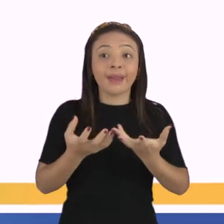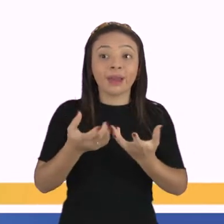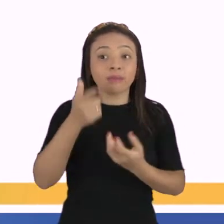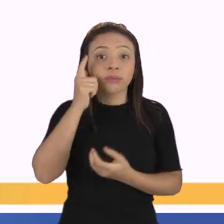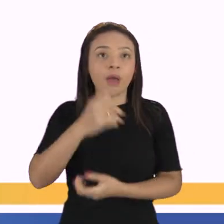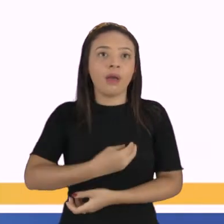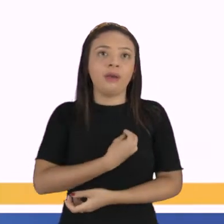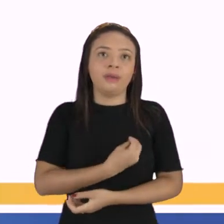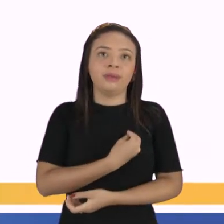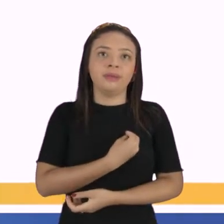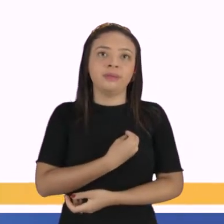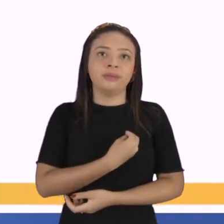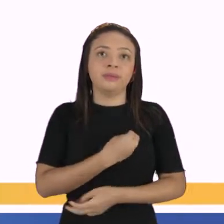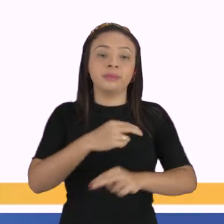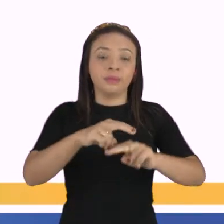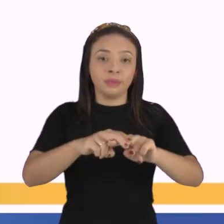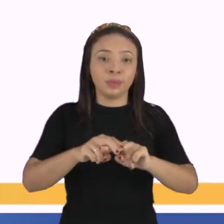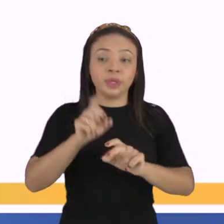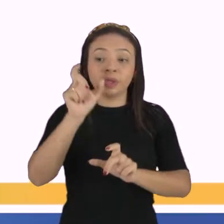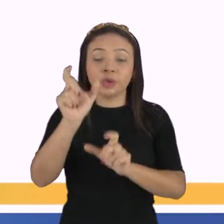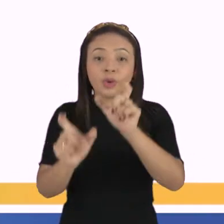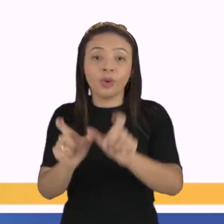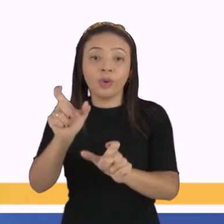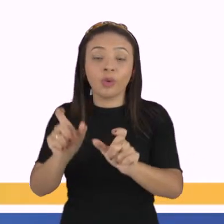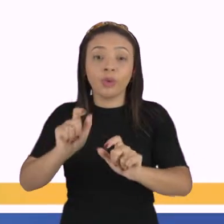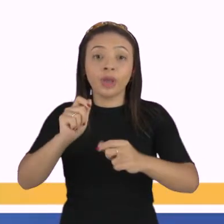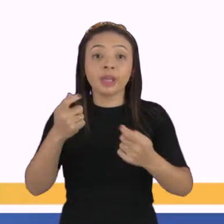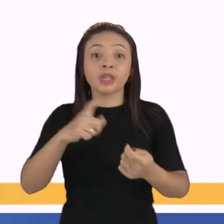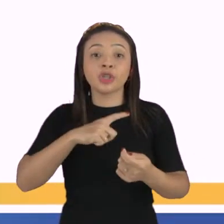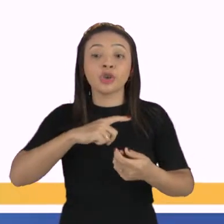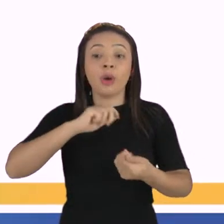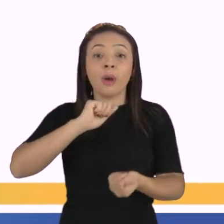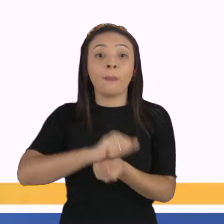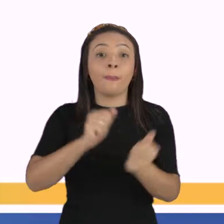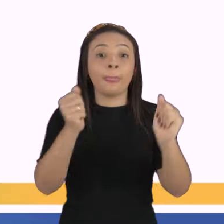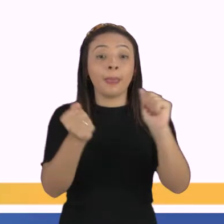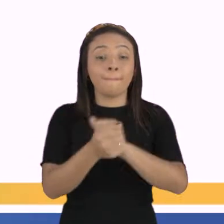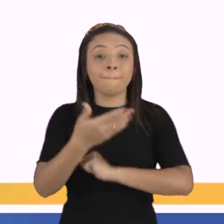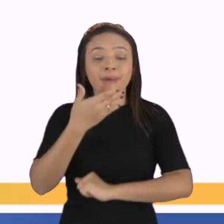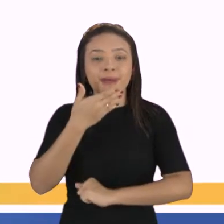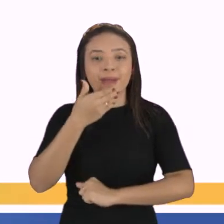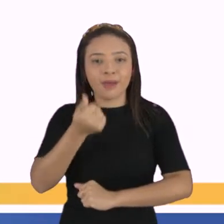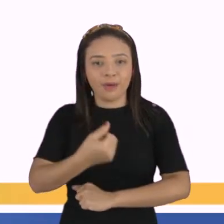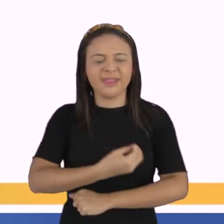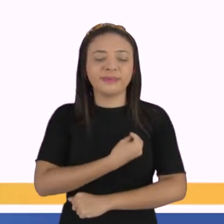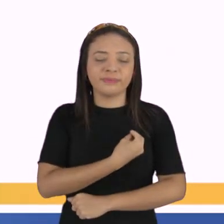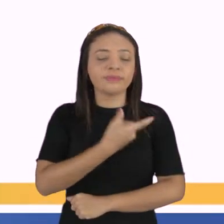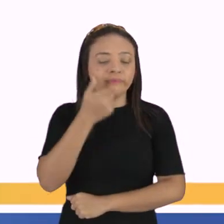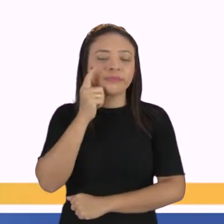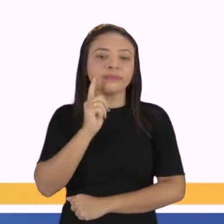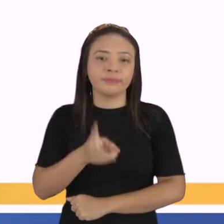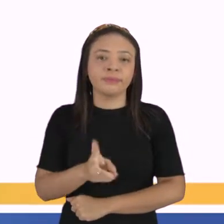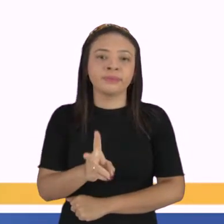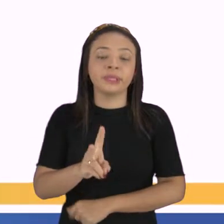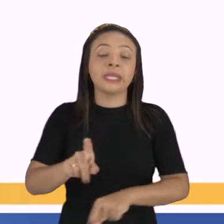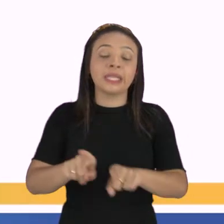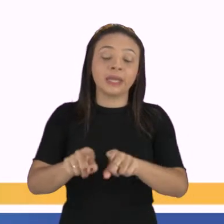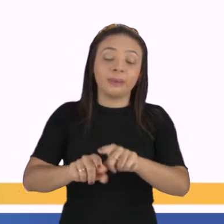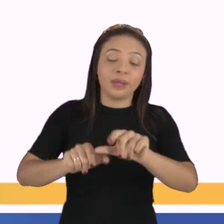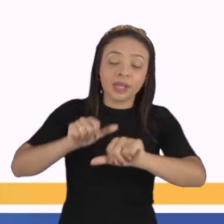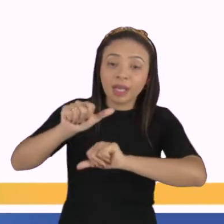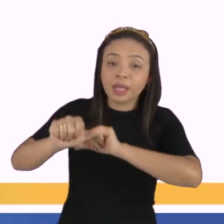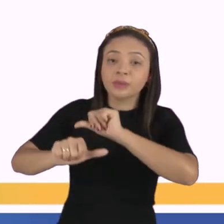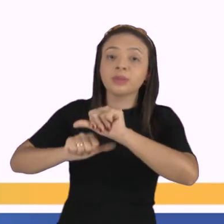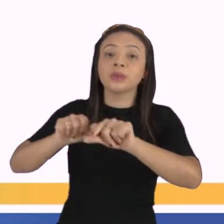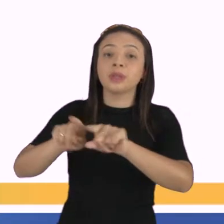forma, apenas os indivíduos mais adaptáveis sobreviviam e, através das mutações e das variações